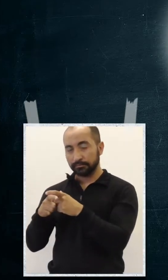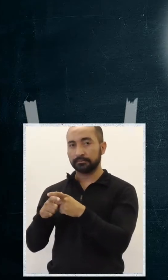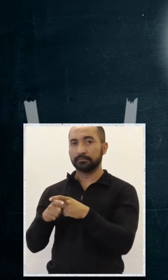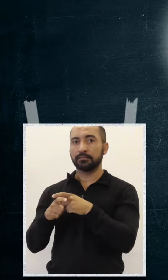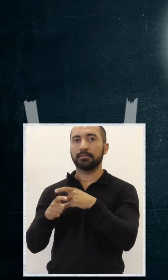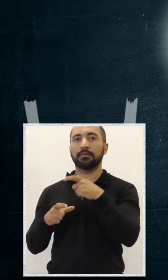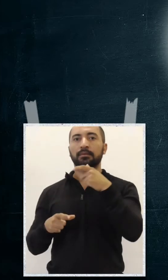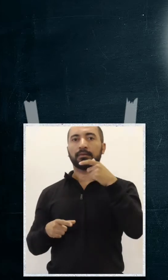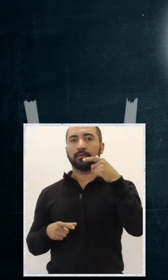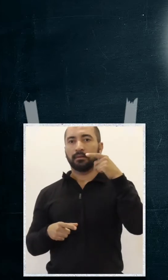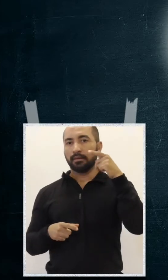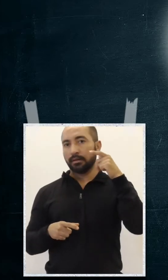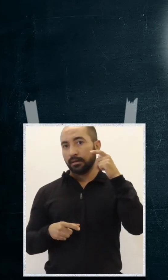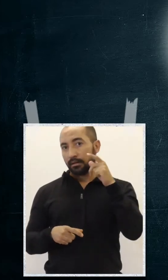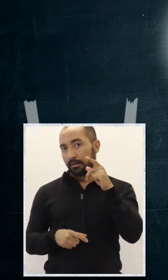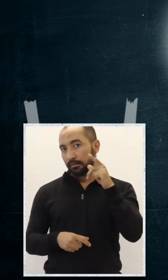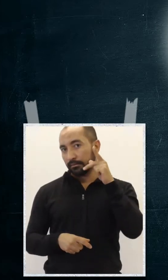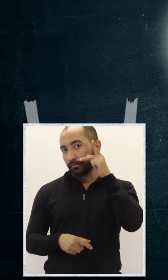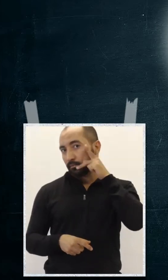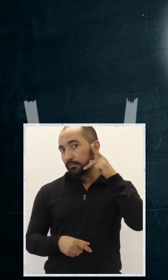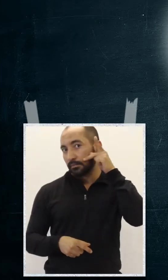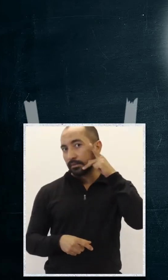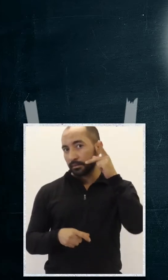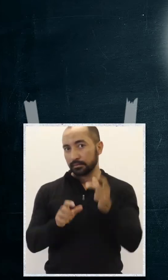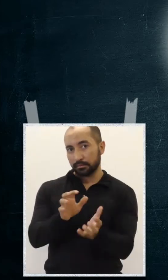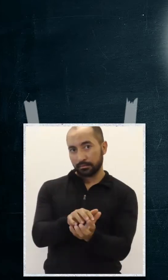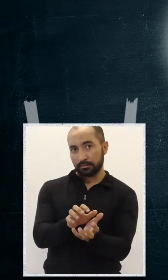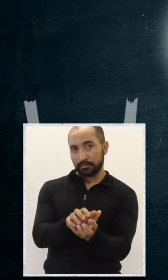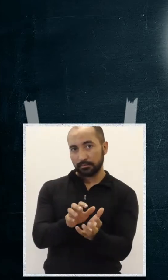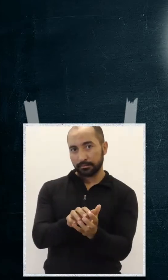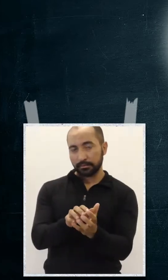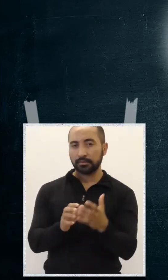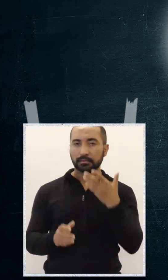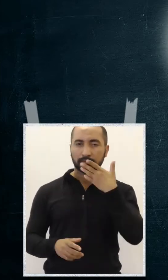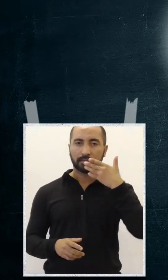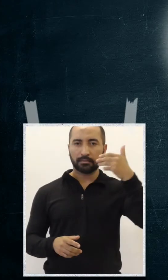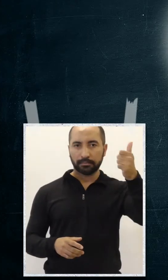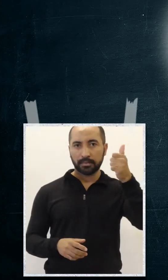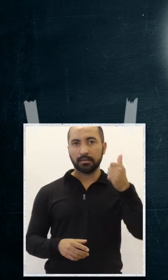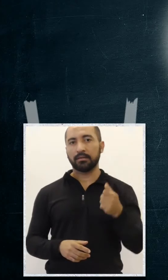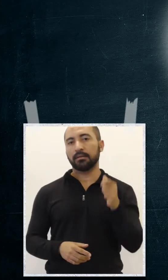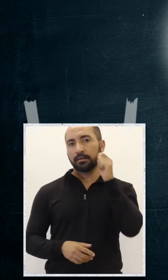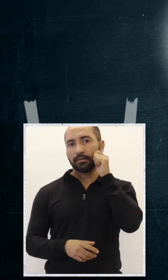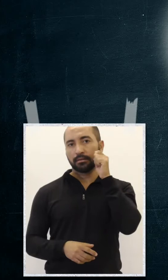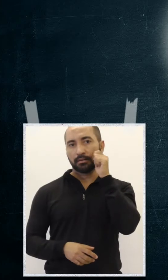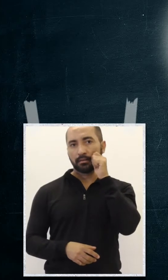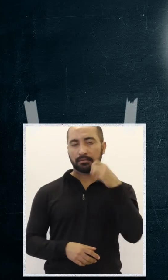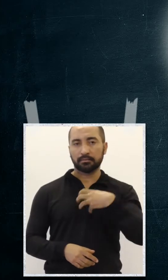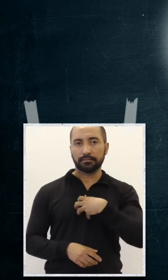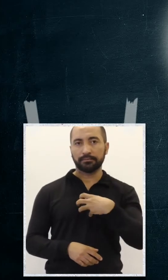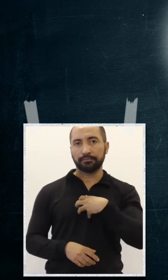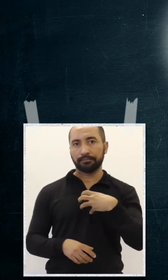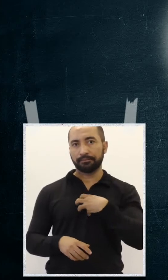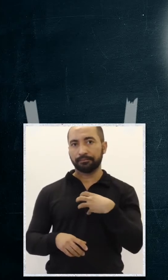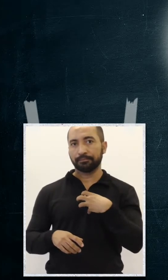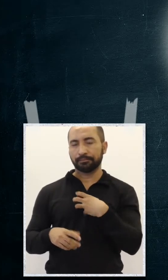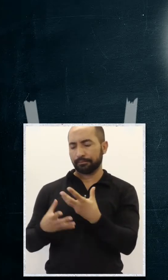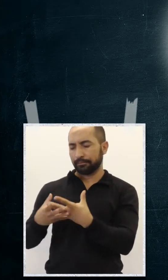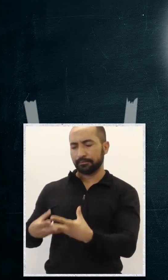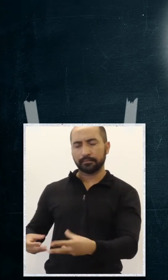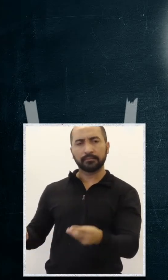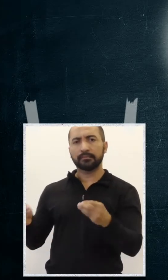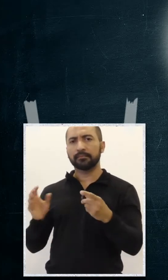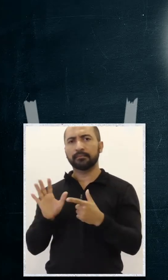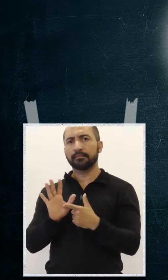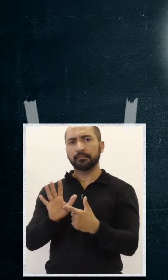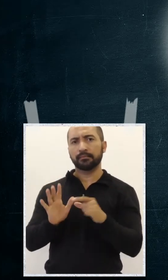Pernambuco, e as populações apresentam melhores condições ao sul, Alagoas e Bahia. O declínio de suas populações provavelmente se reflete em um fenômeno de extinção